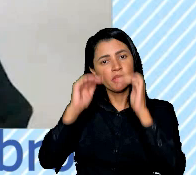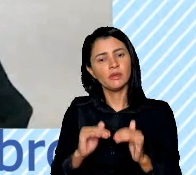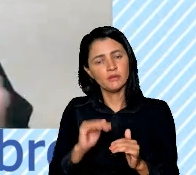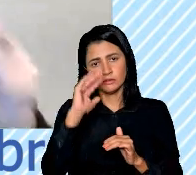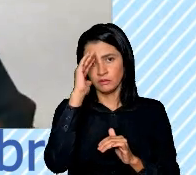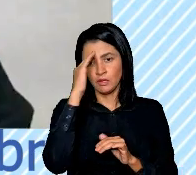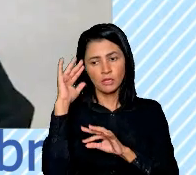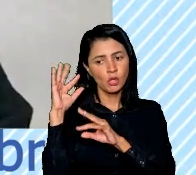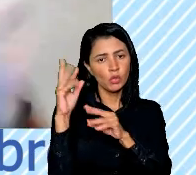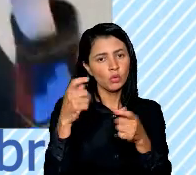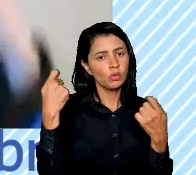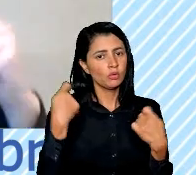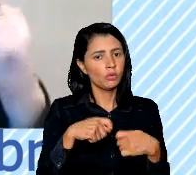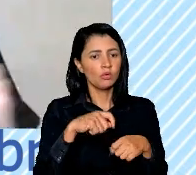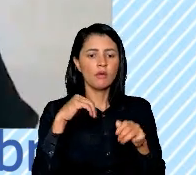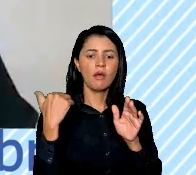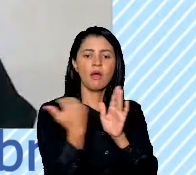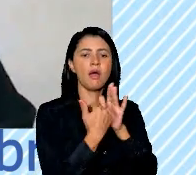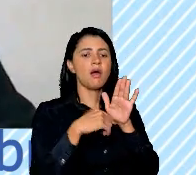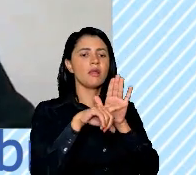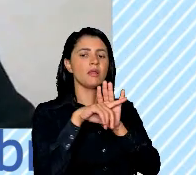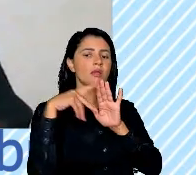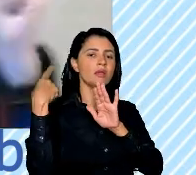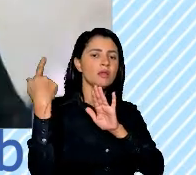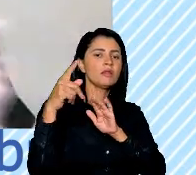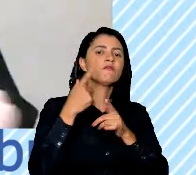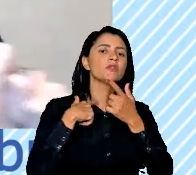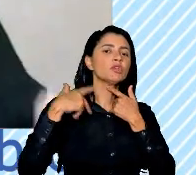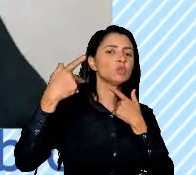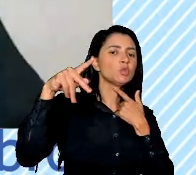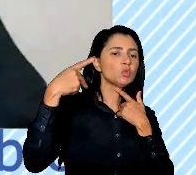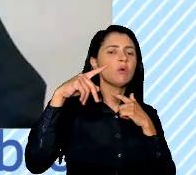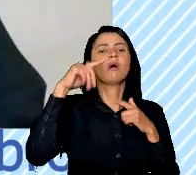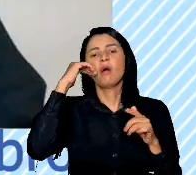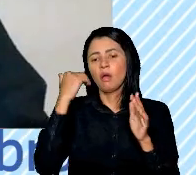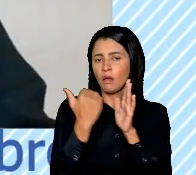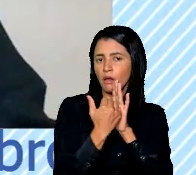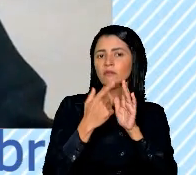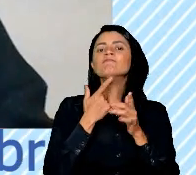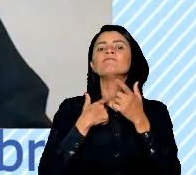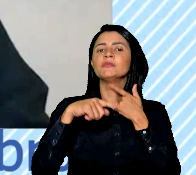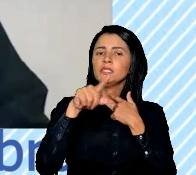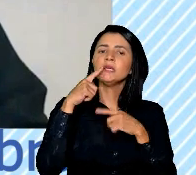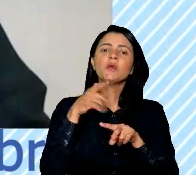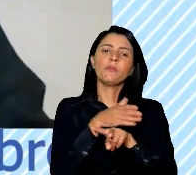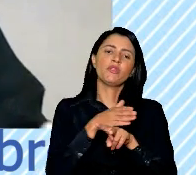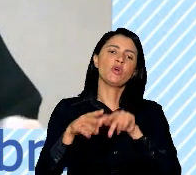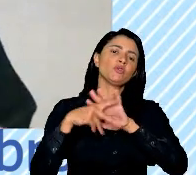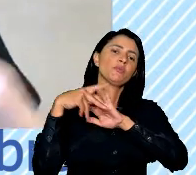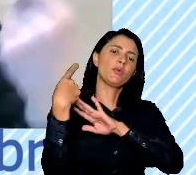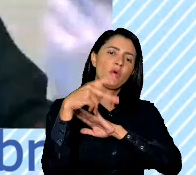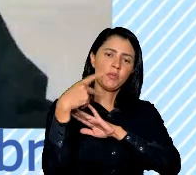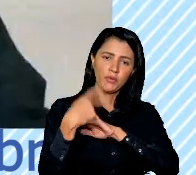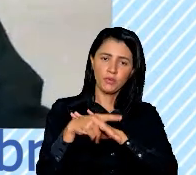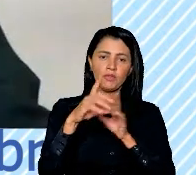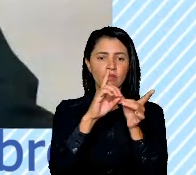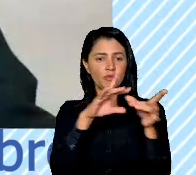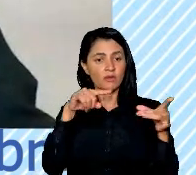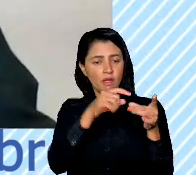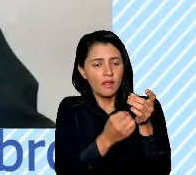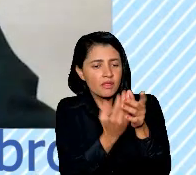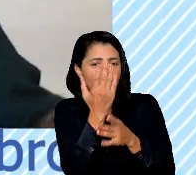todos devem cumprir a lei que emana da sua própria vontade. E é aí que está o paradoxo da democracia. Ao mesmo tempo em que ela nasce